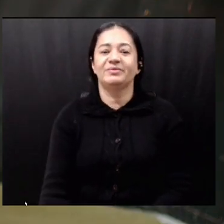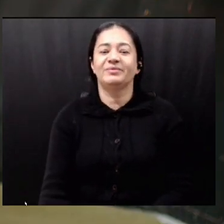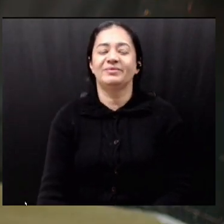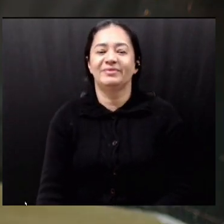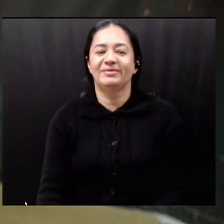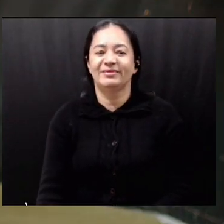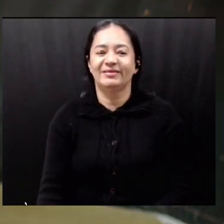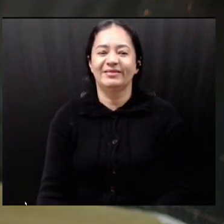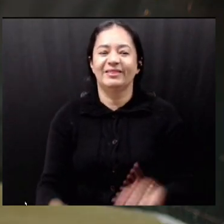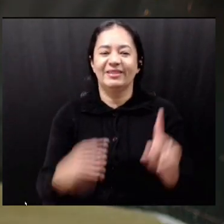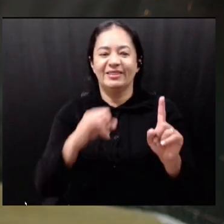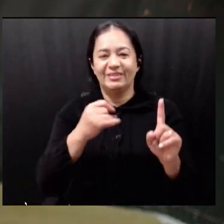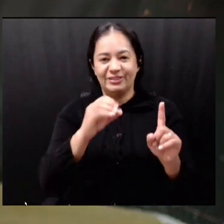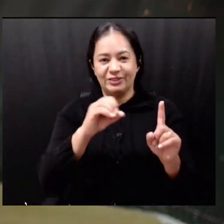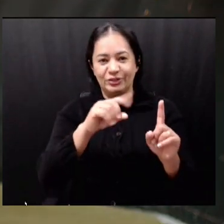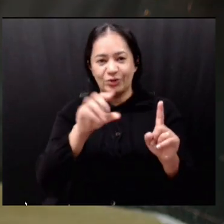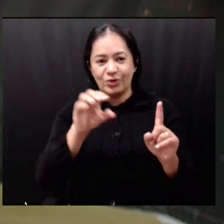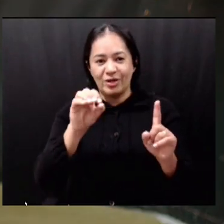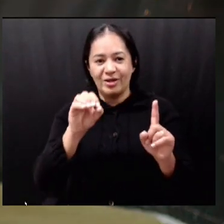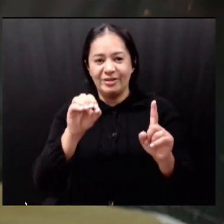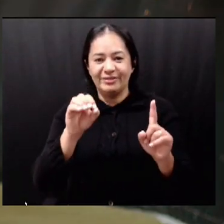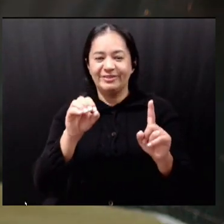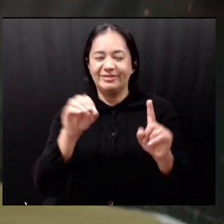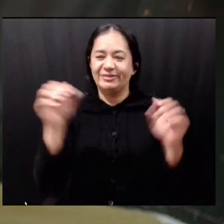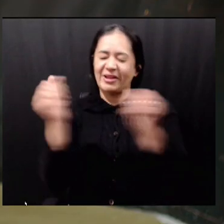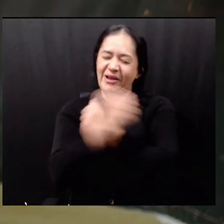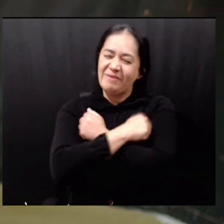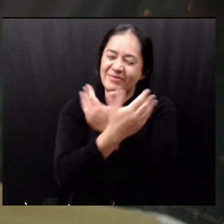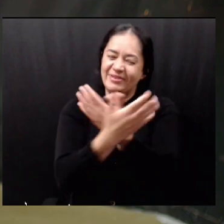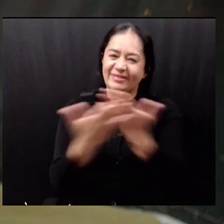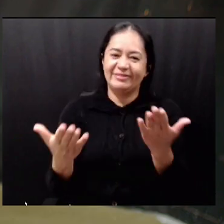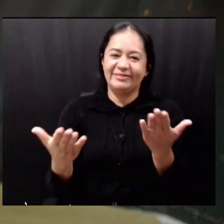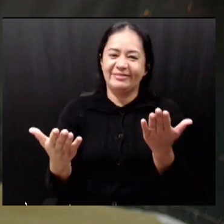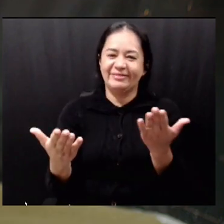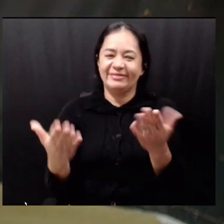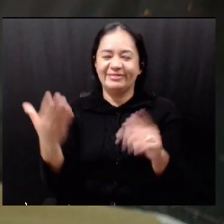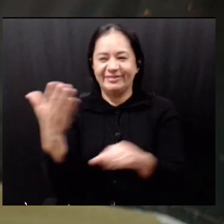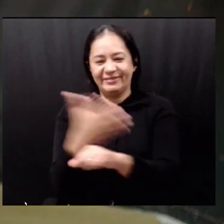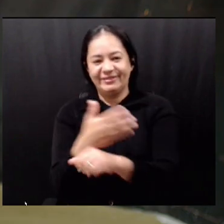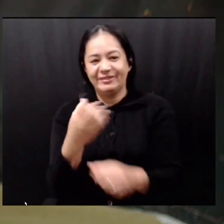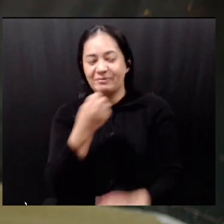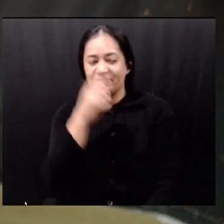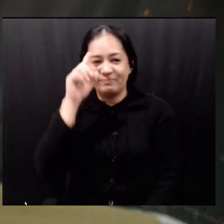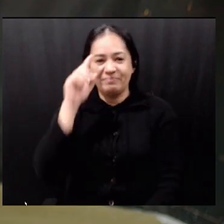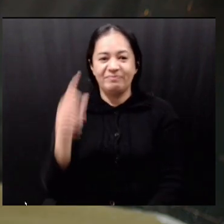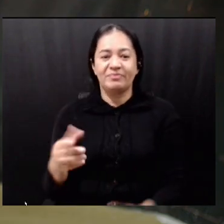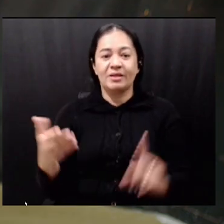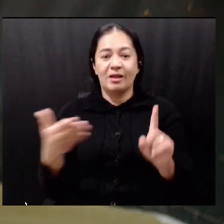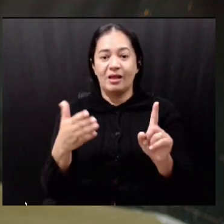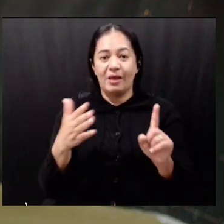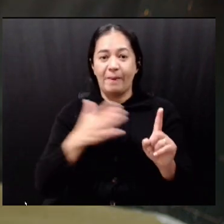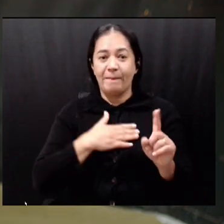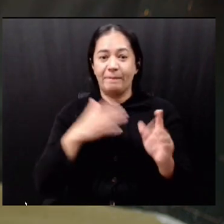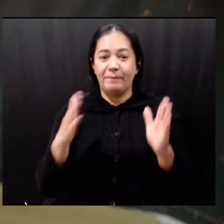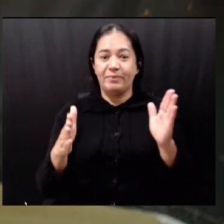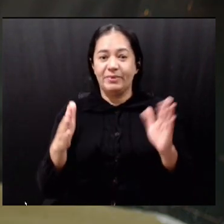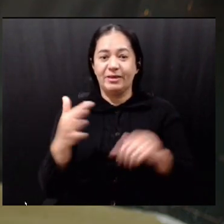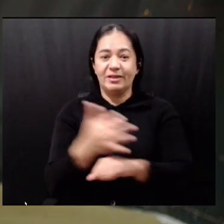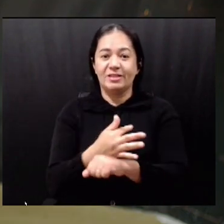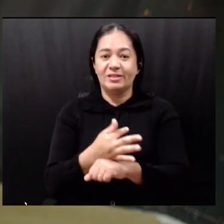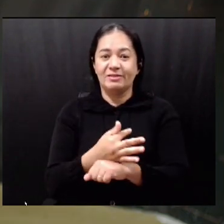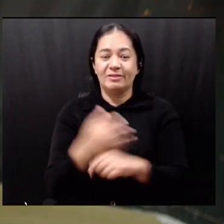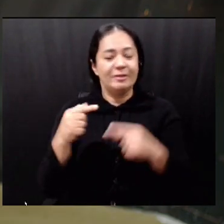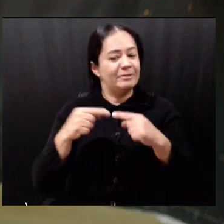do Taquaral. Um abraço grande, querido. Obrigada pela sua participação. Bom dia. Minhas férias não batem com as da escola. Isso